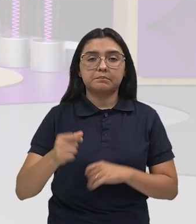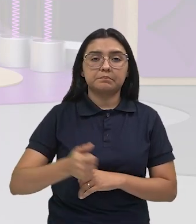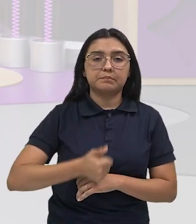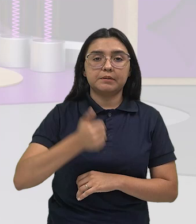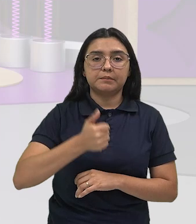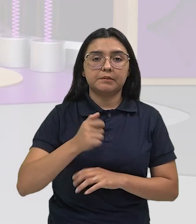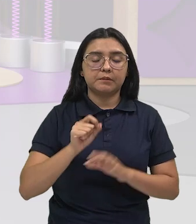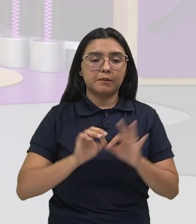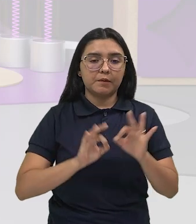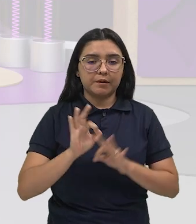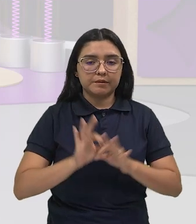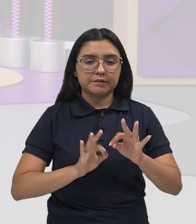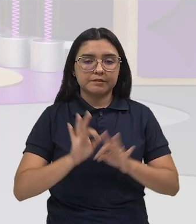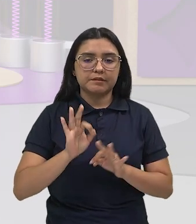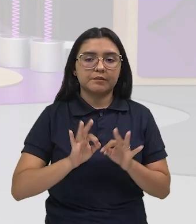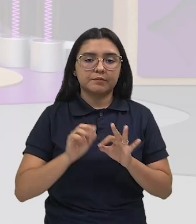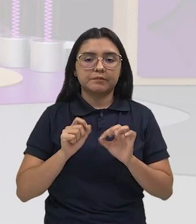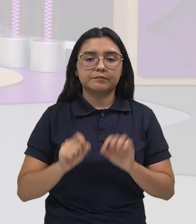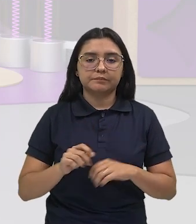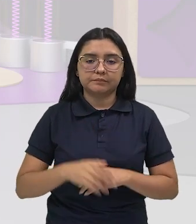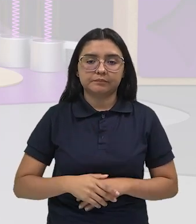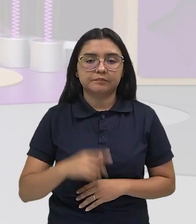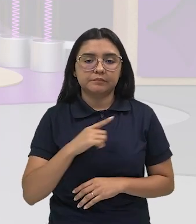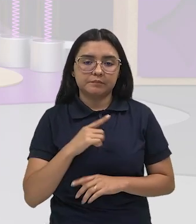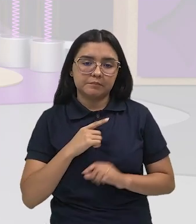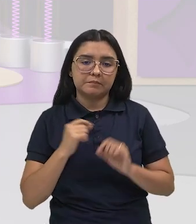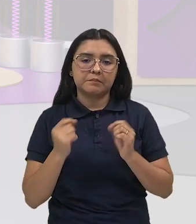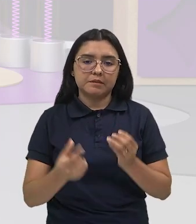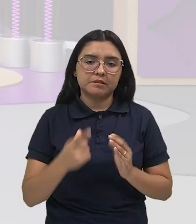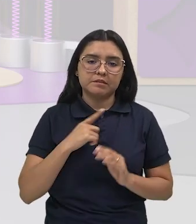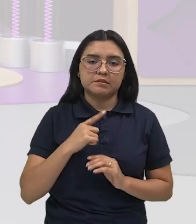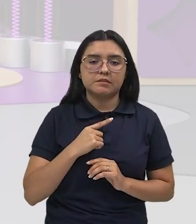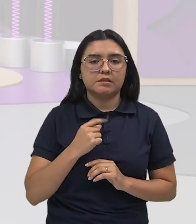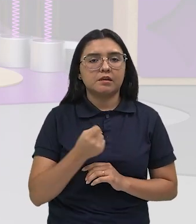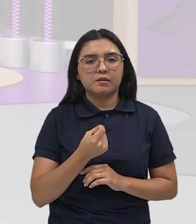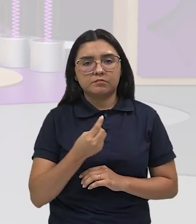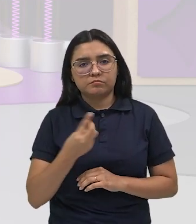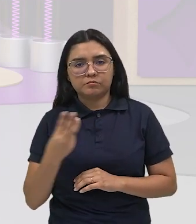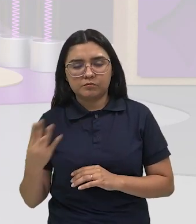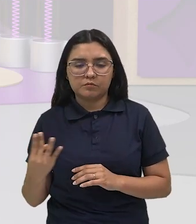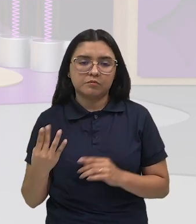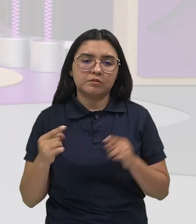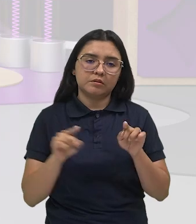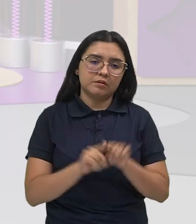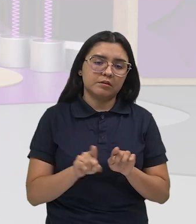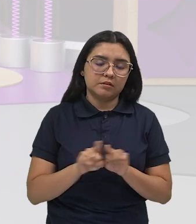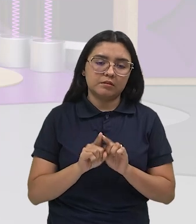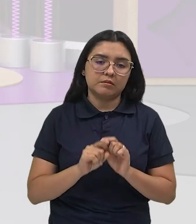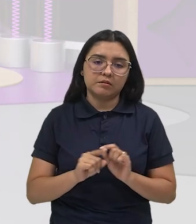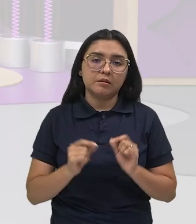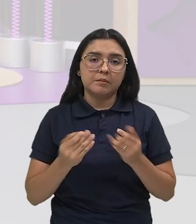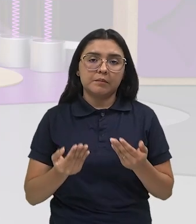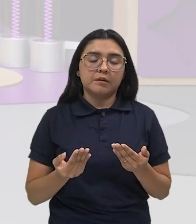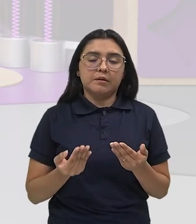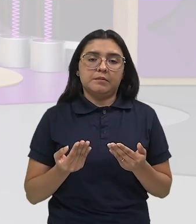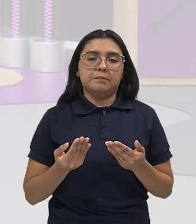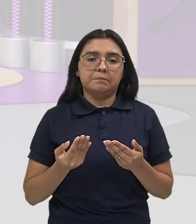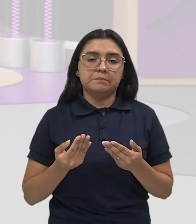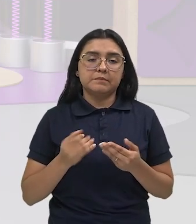cara, organizar em ordem crescente ou decrescente. Quando você fizer